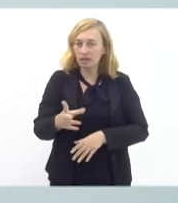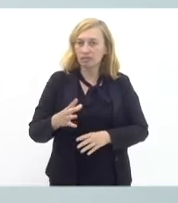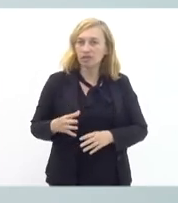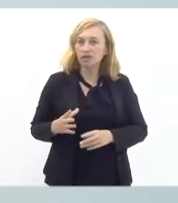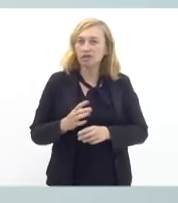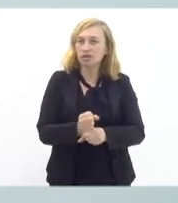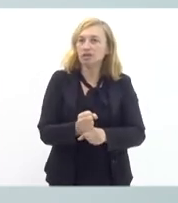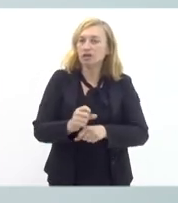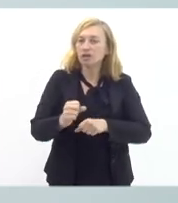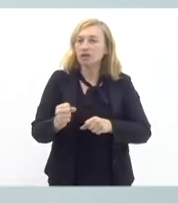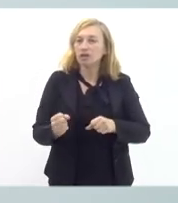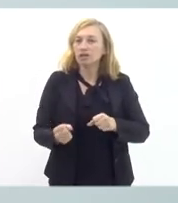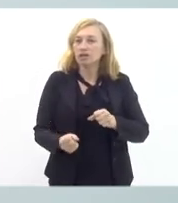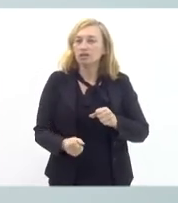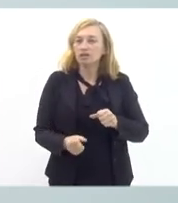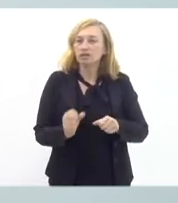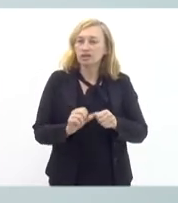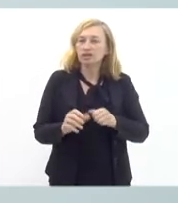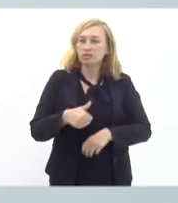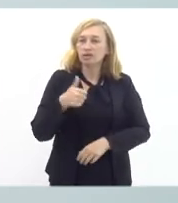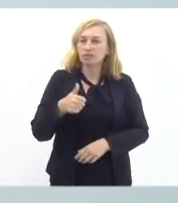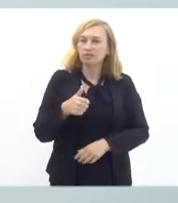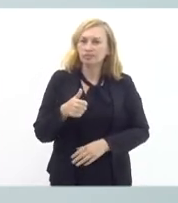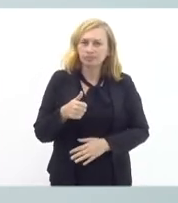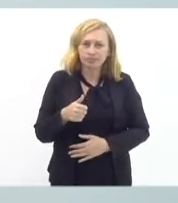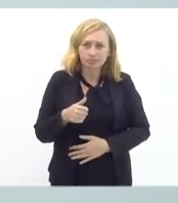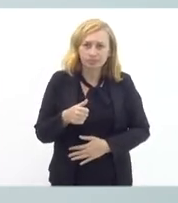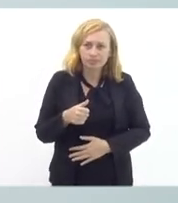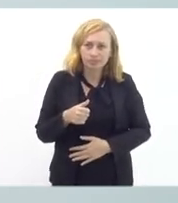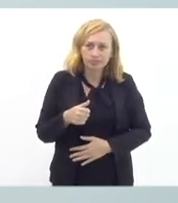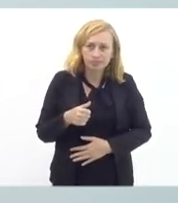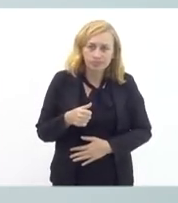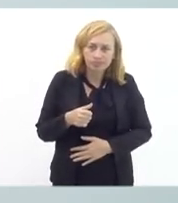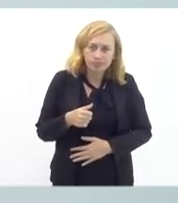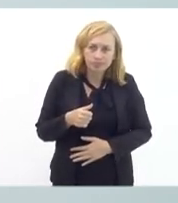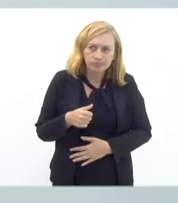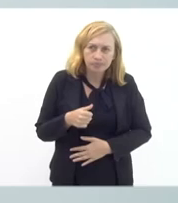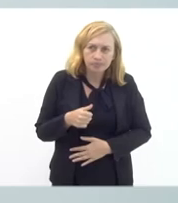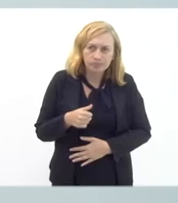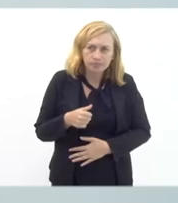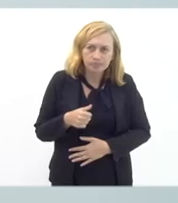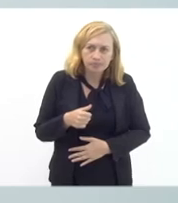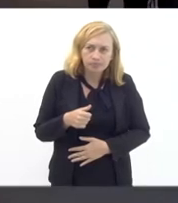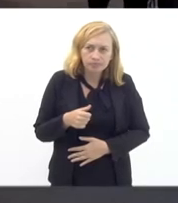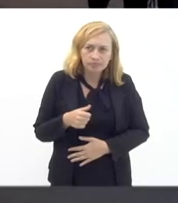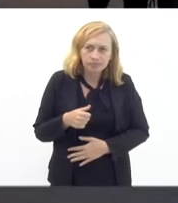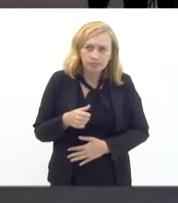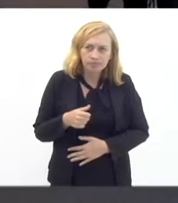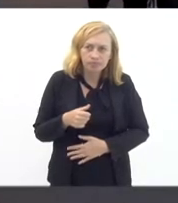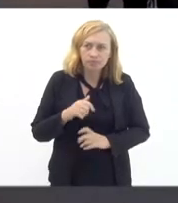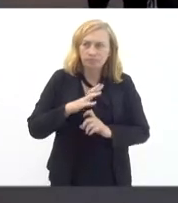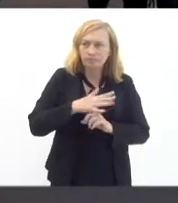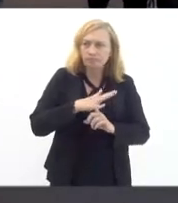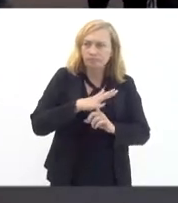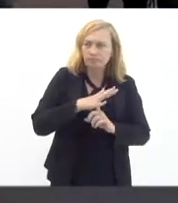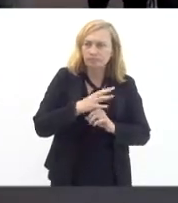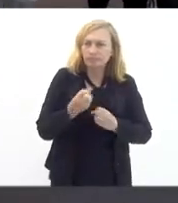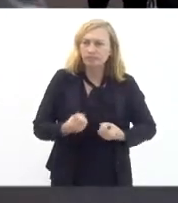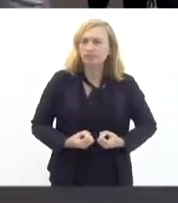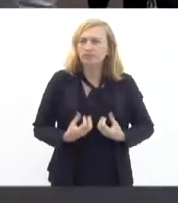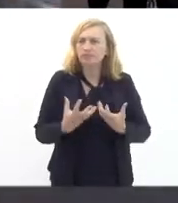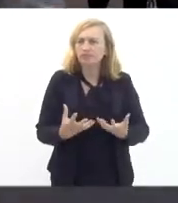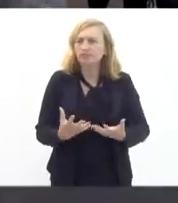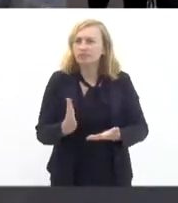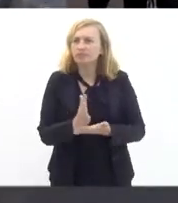e construindo. A gente precisa também de uma movimentação para a gente ter feirinha de adoção, para a gente tirar alguns